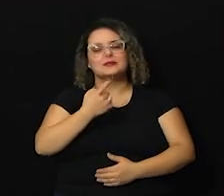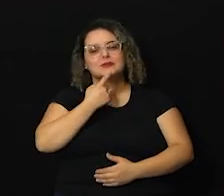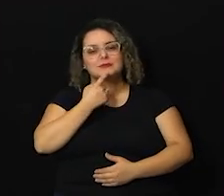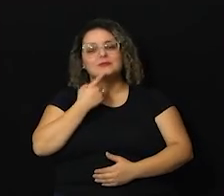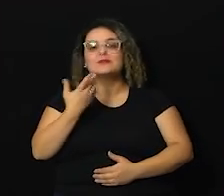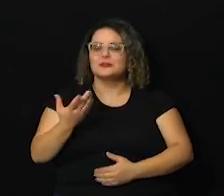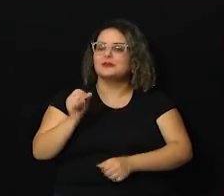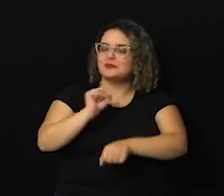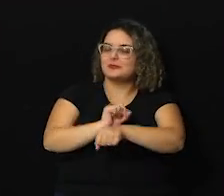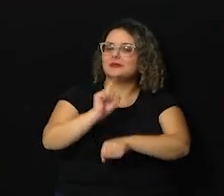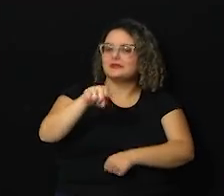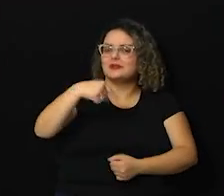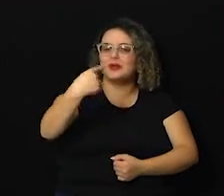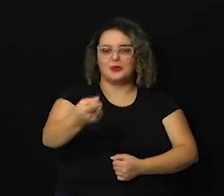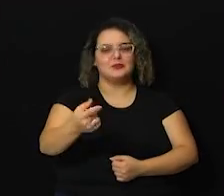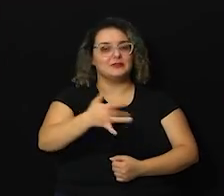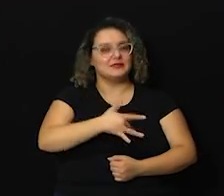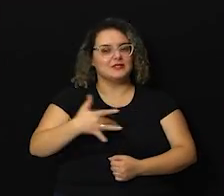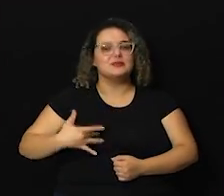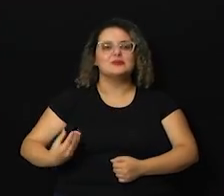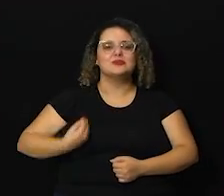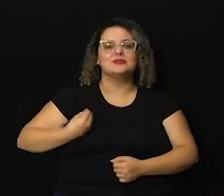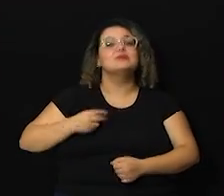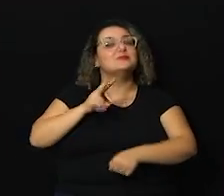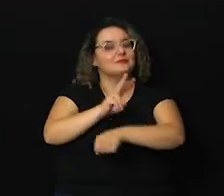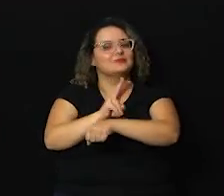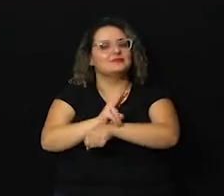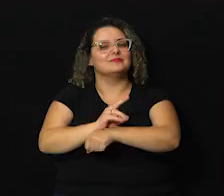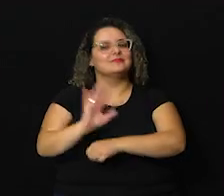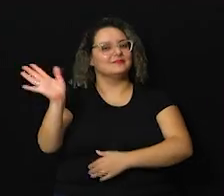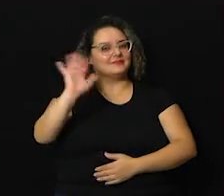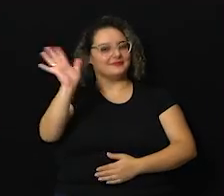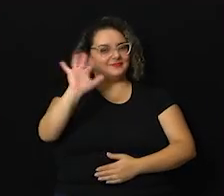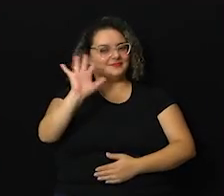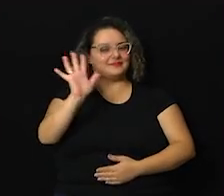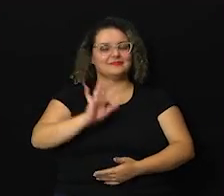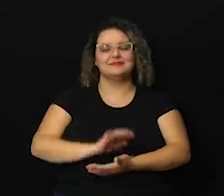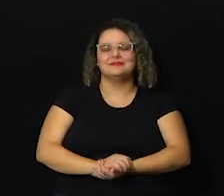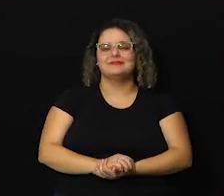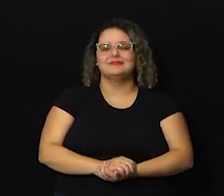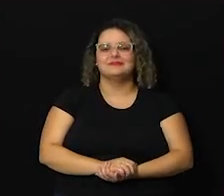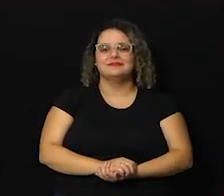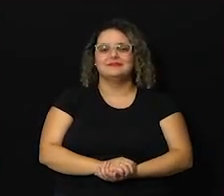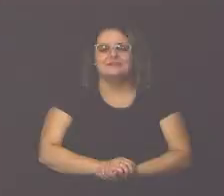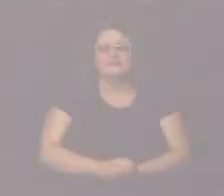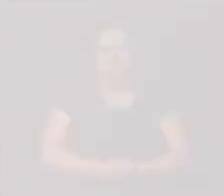Eu, claro, te espero na próxima edição do Saúde é Vida. Se cuida, a gente se vê. Tchau!